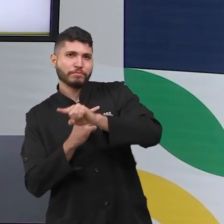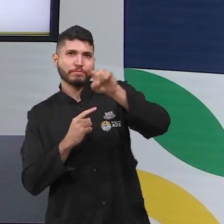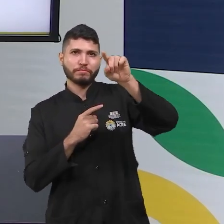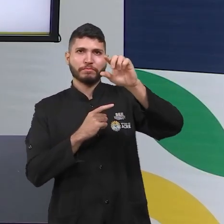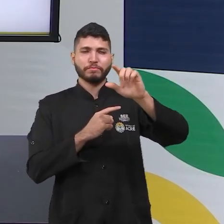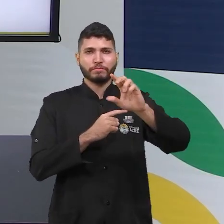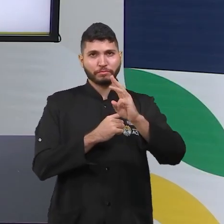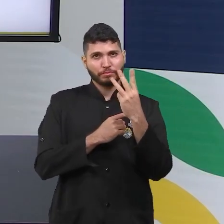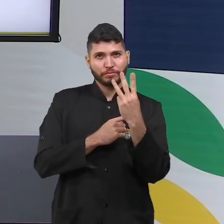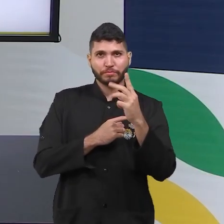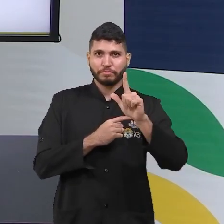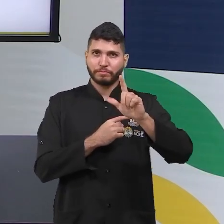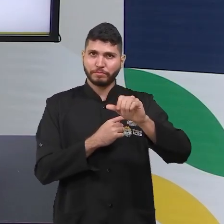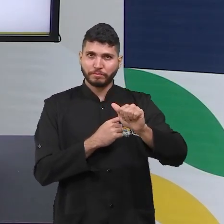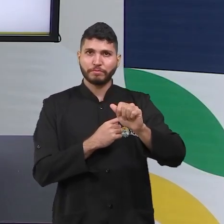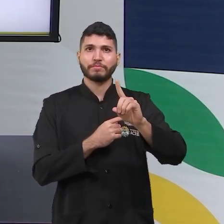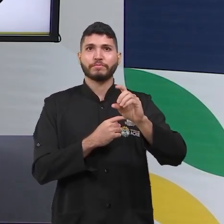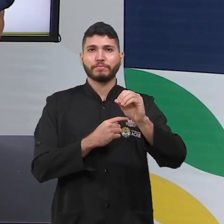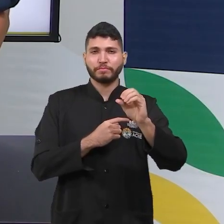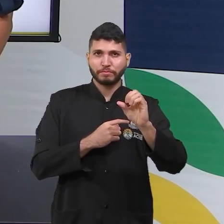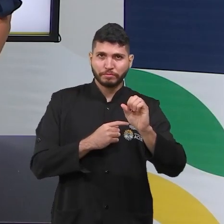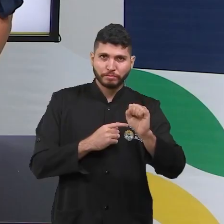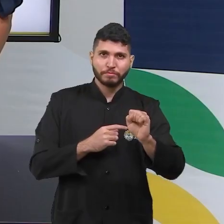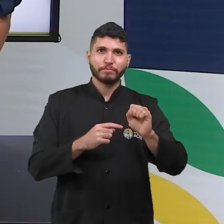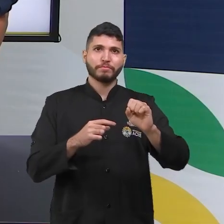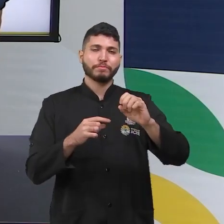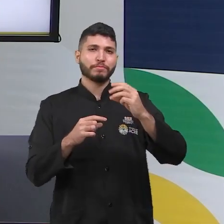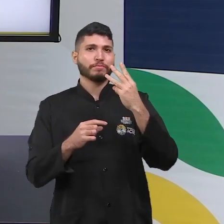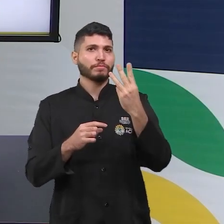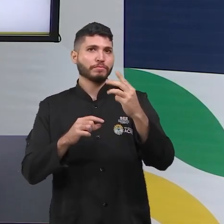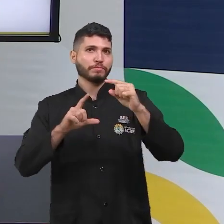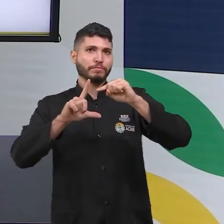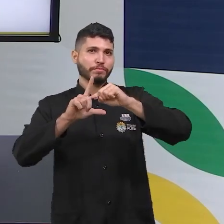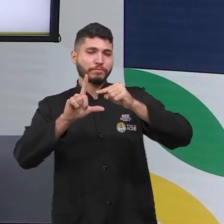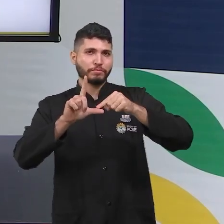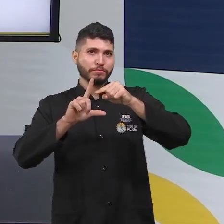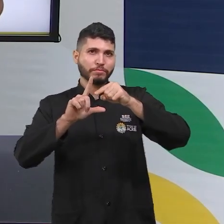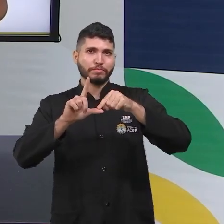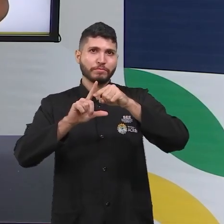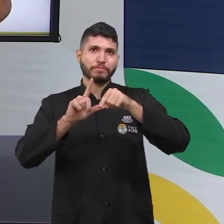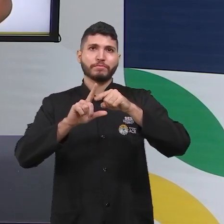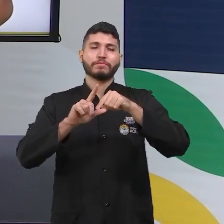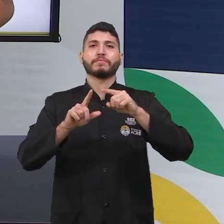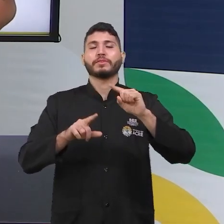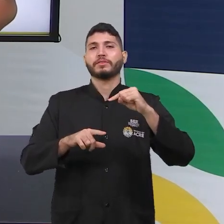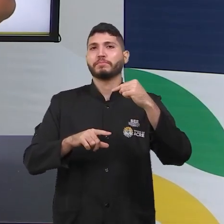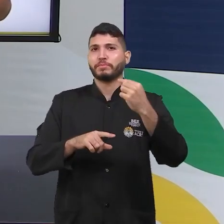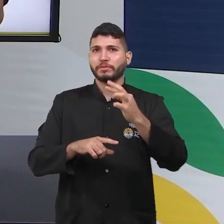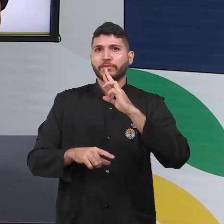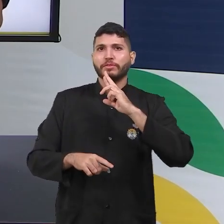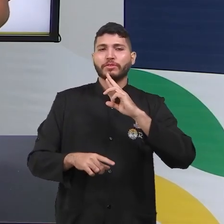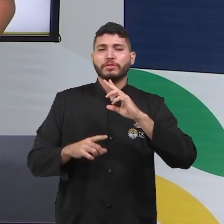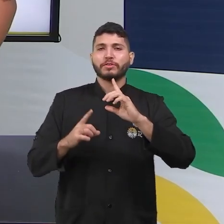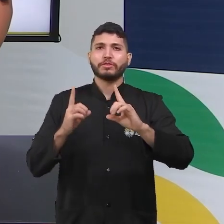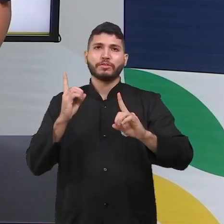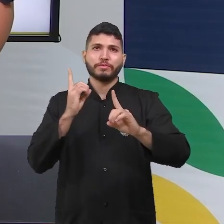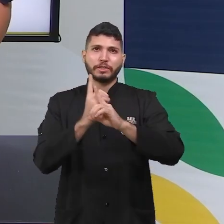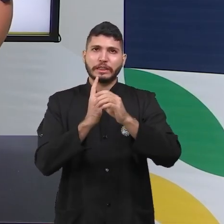enfim, dizer que eles são congruentes. Aqui nós vimos que poderíamos